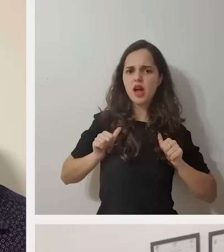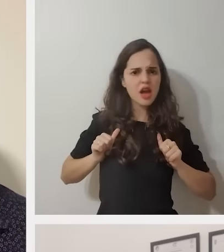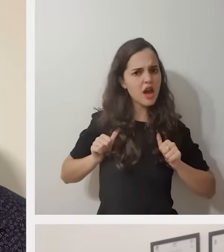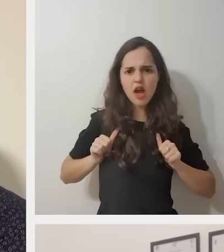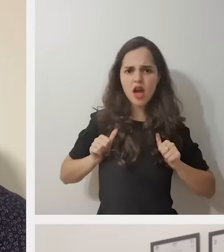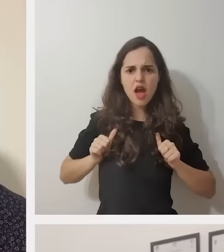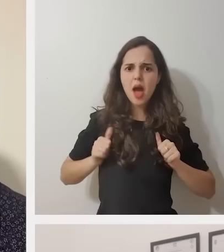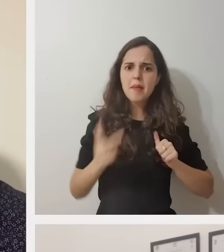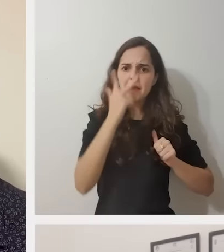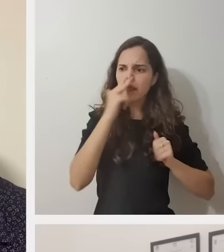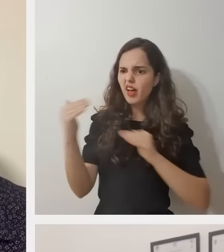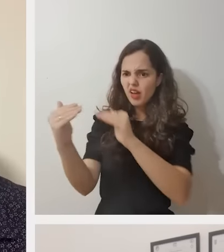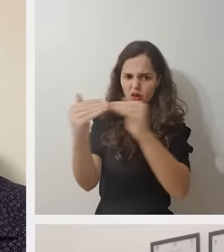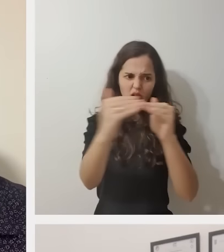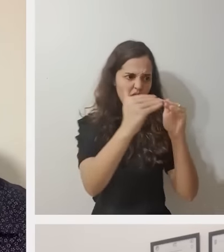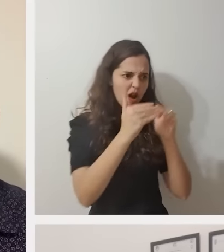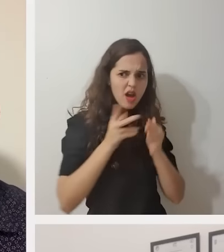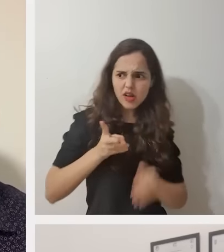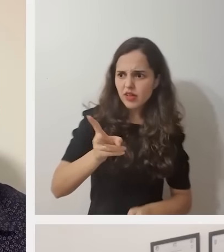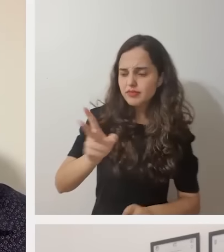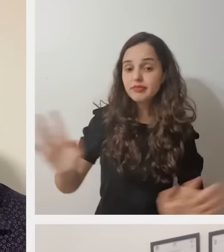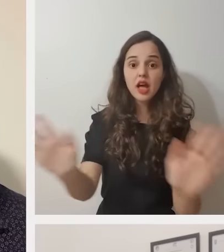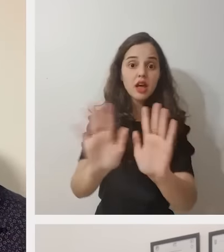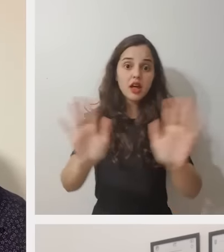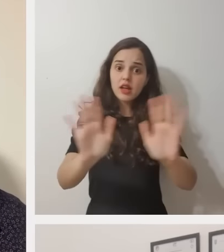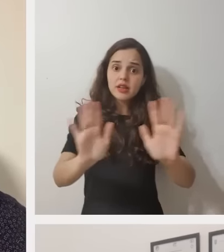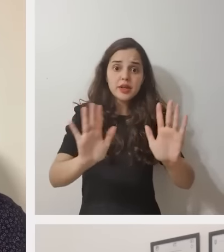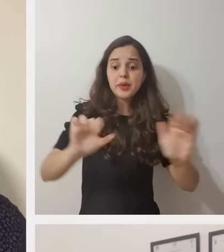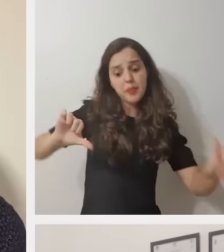deles, sou só um